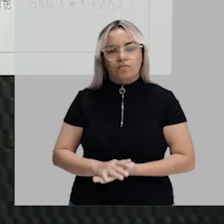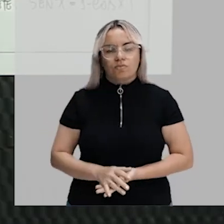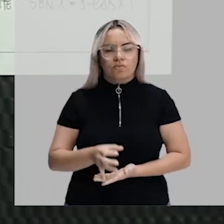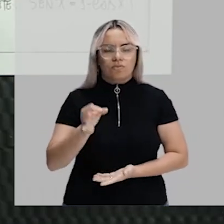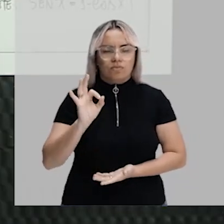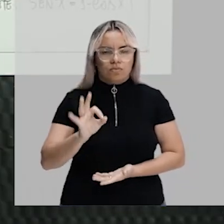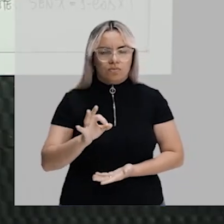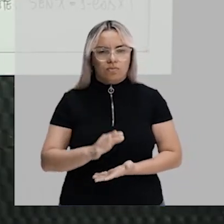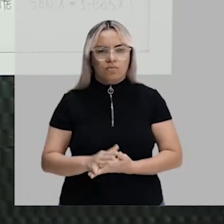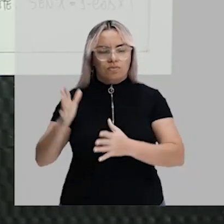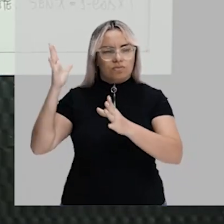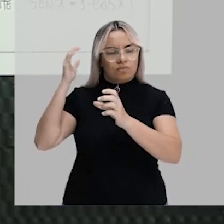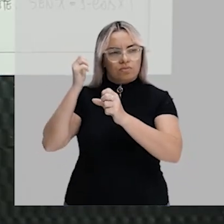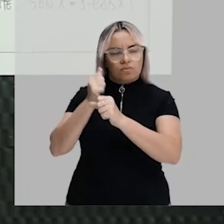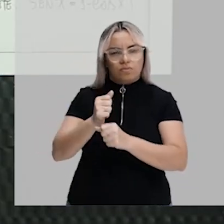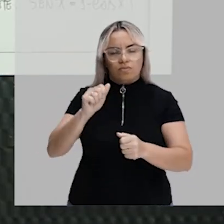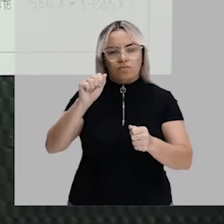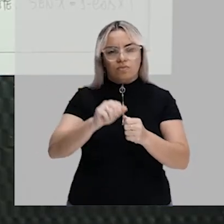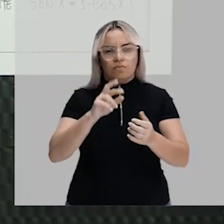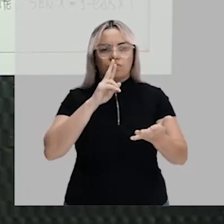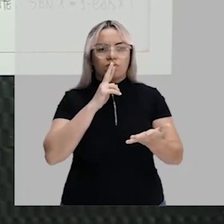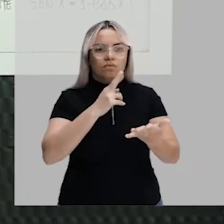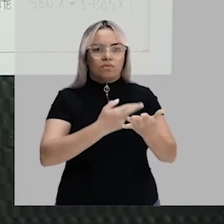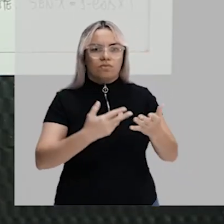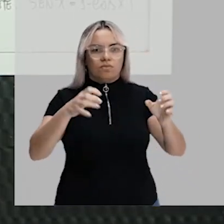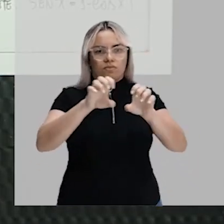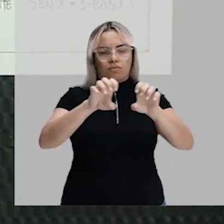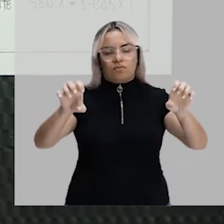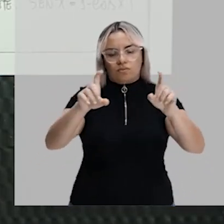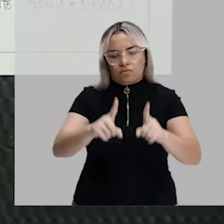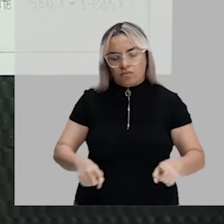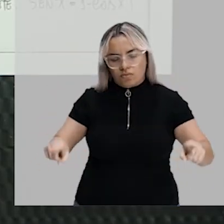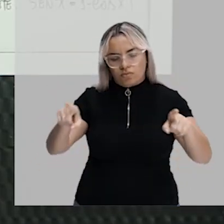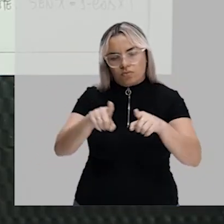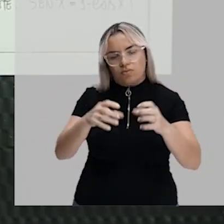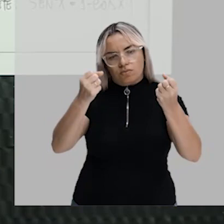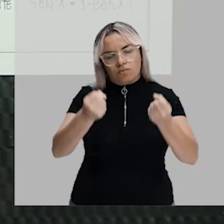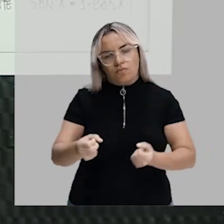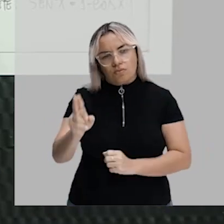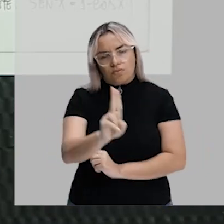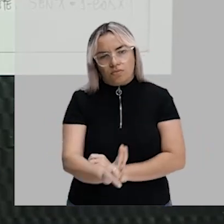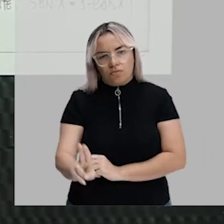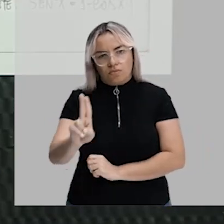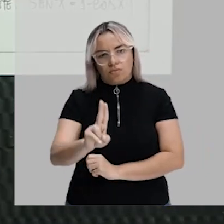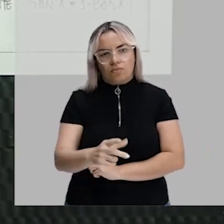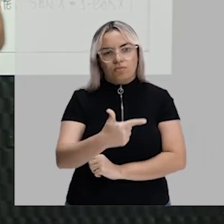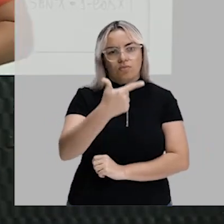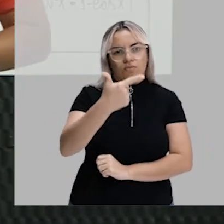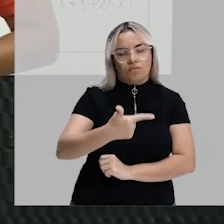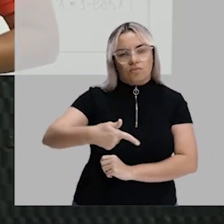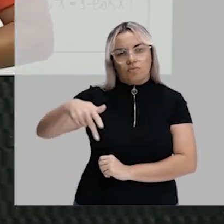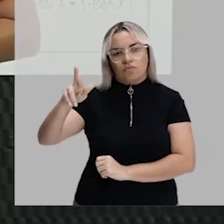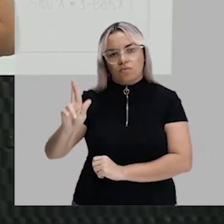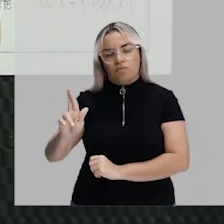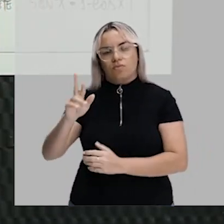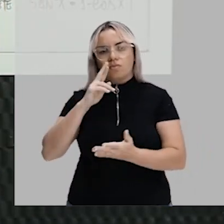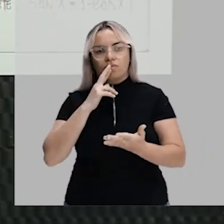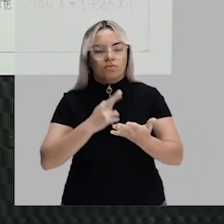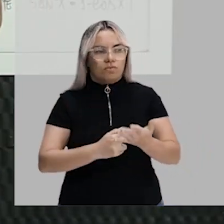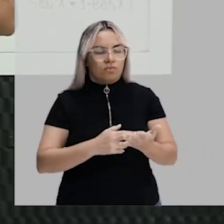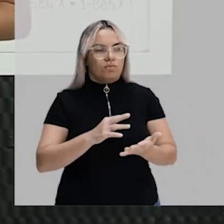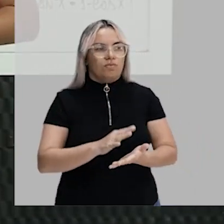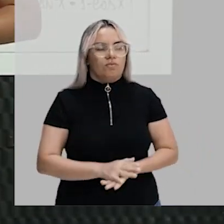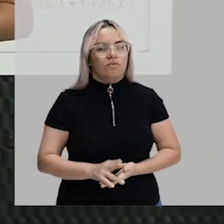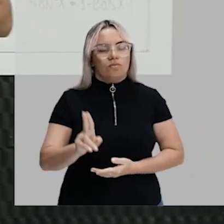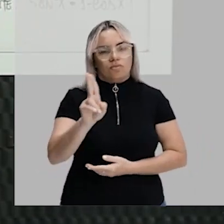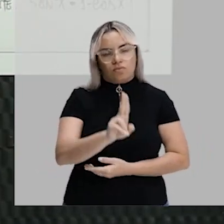cada uma delas e a gente vai resolver equações também que a gente pode até usar uma equação do segundo grau para resolver tá com a